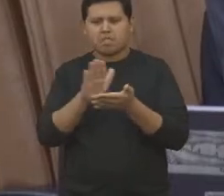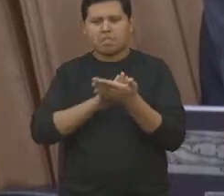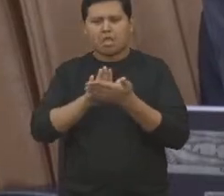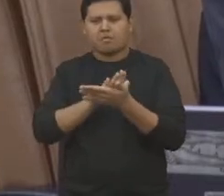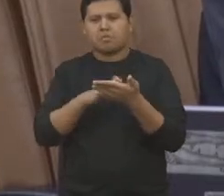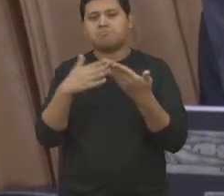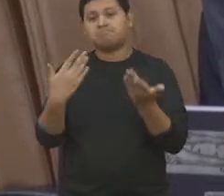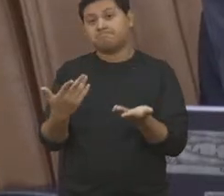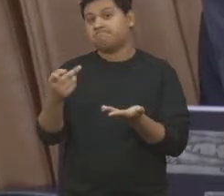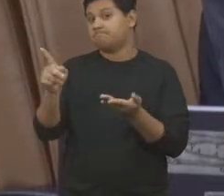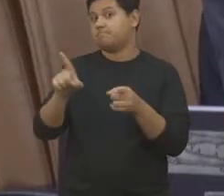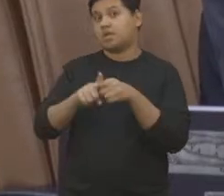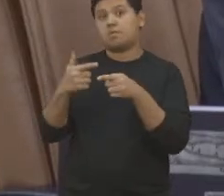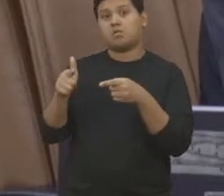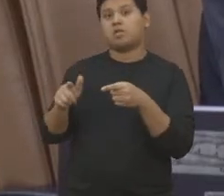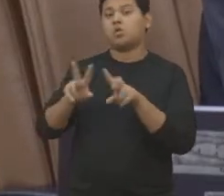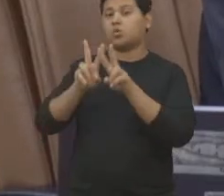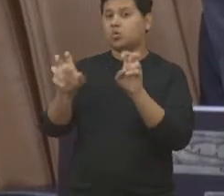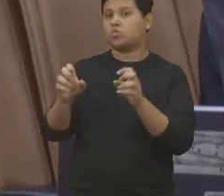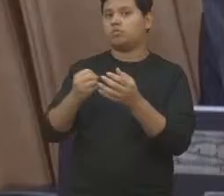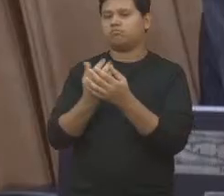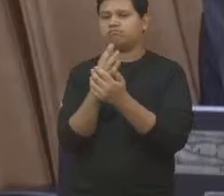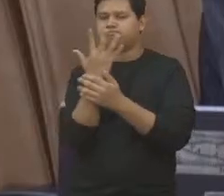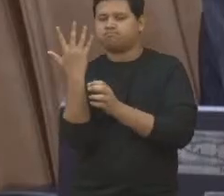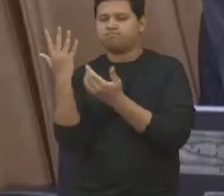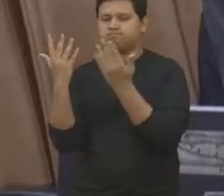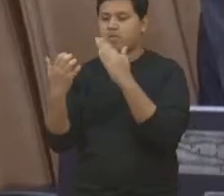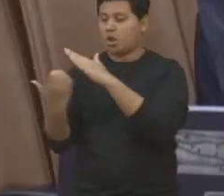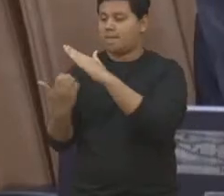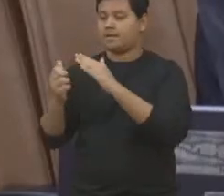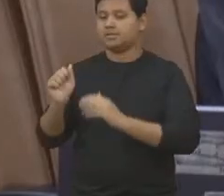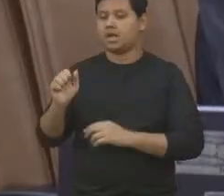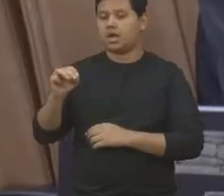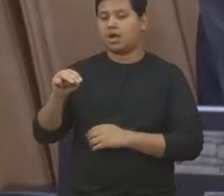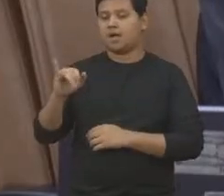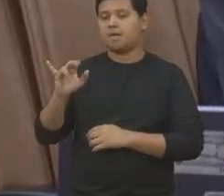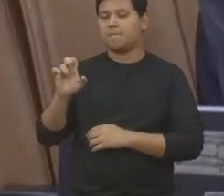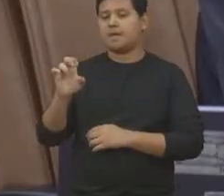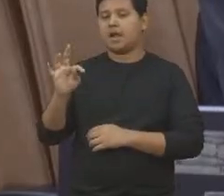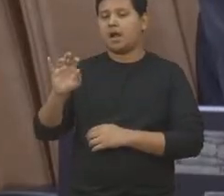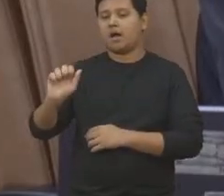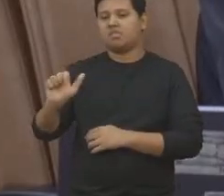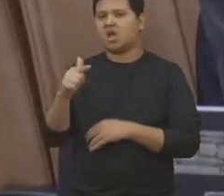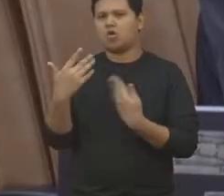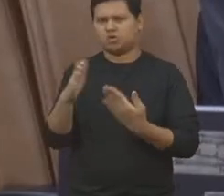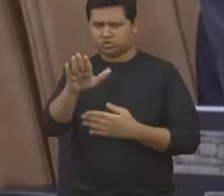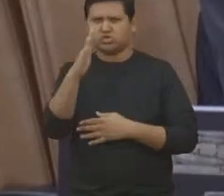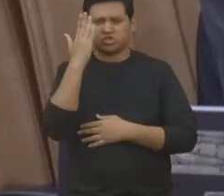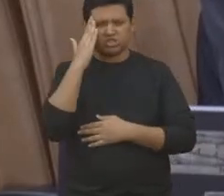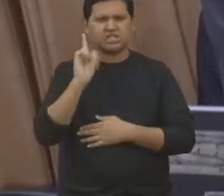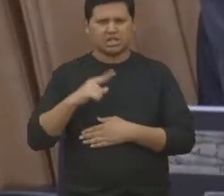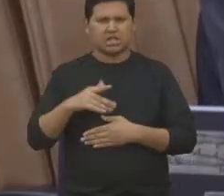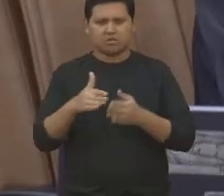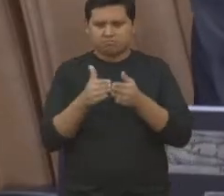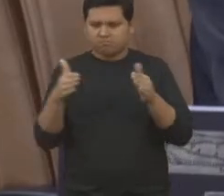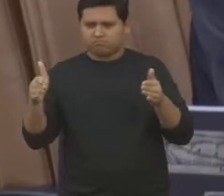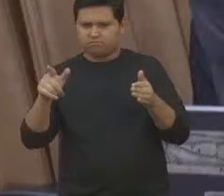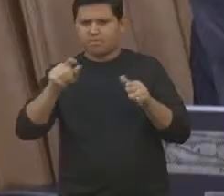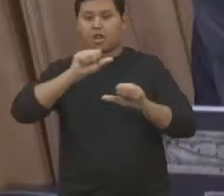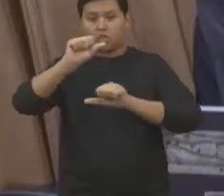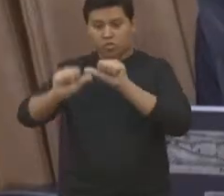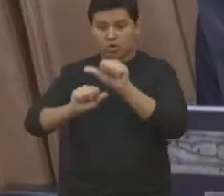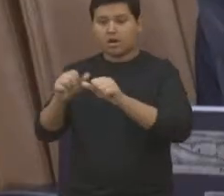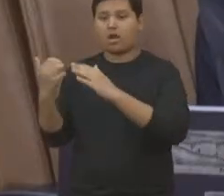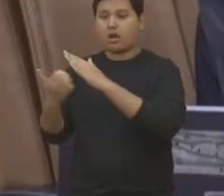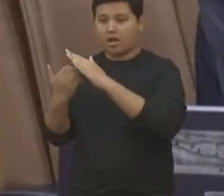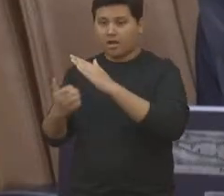Portanto, não tem nada sobre ambiental, que é o contrato mais oneroso para o município. Eu gostaria de saber se vocês já têm alguma previsão para troca de empresa,